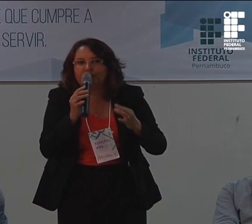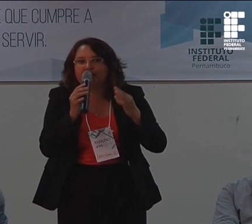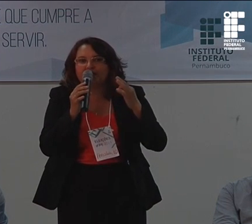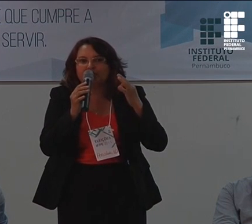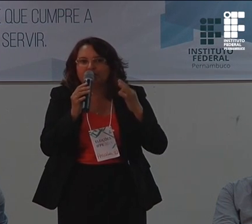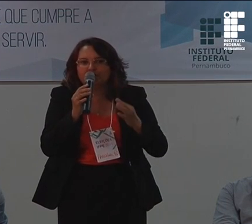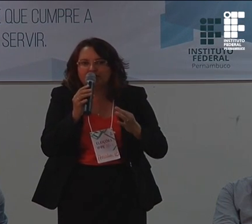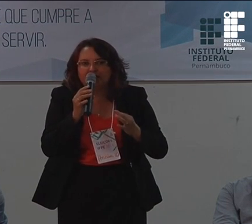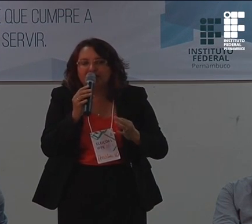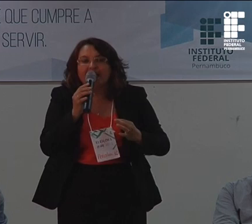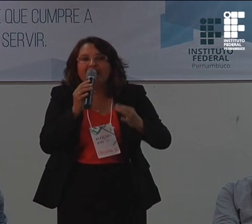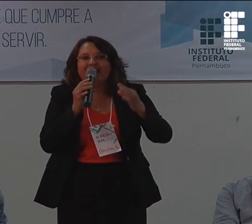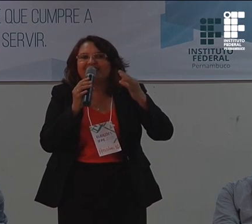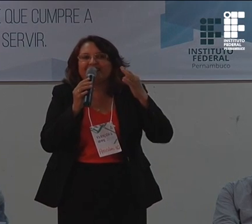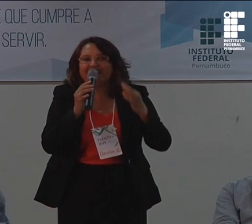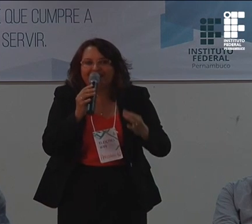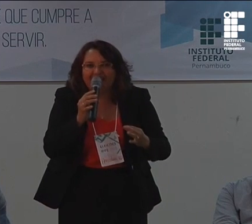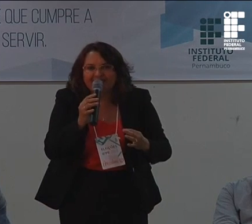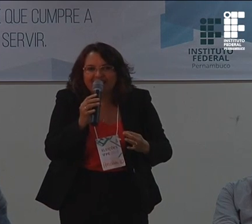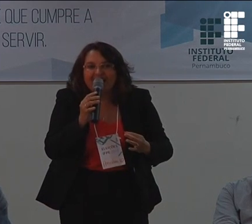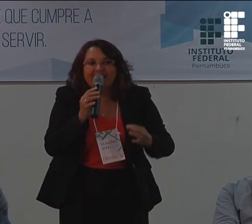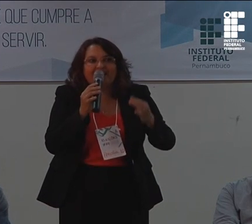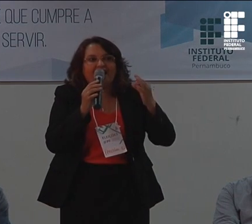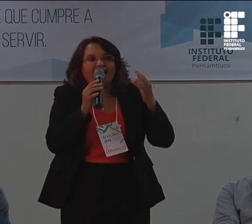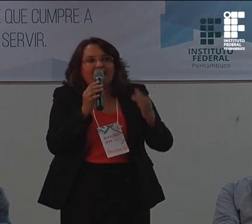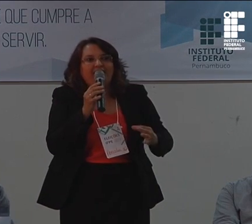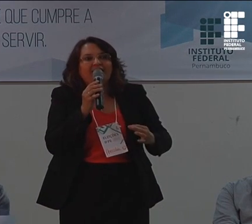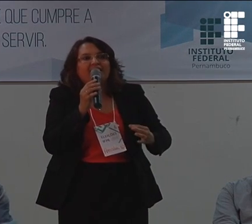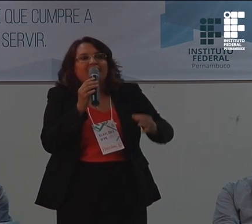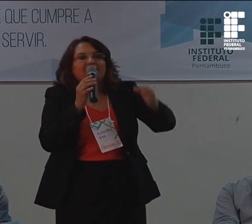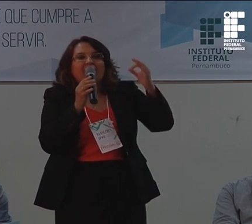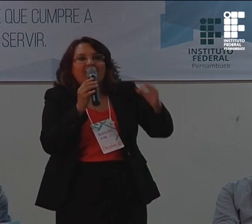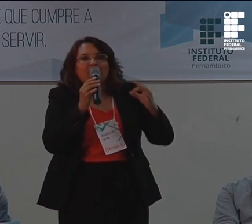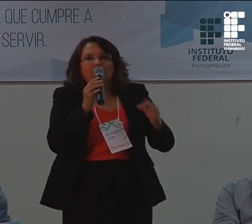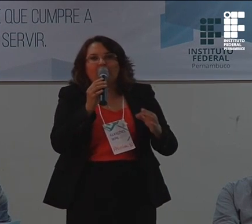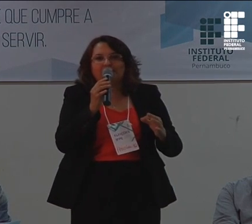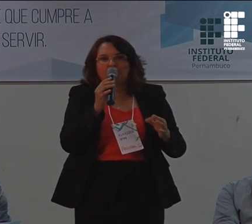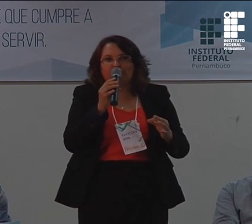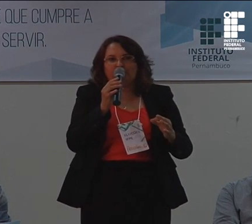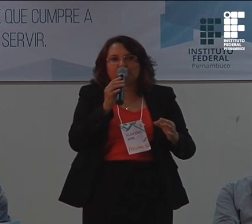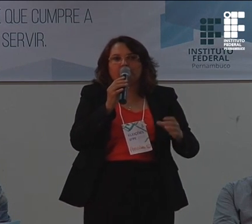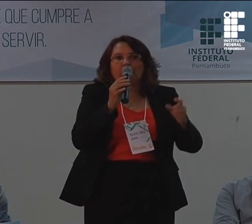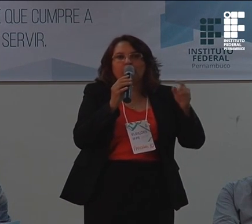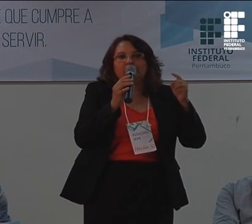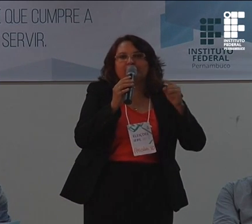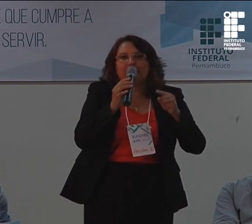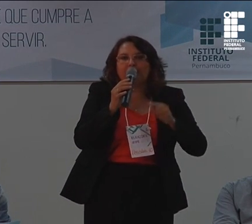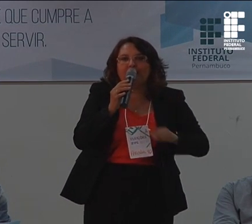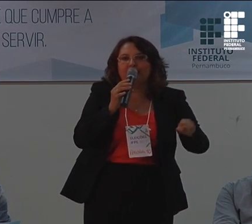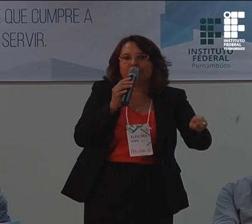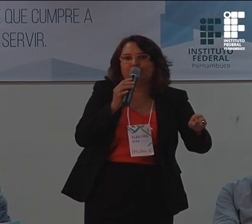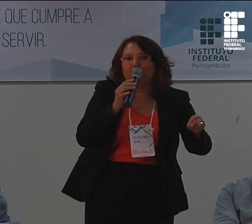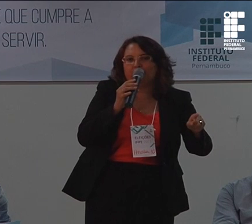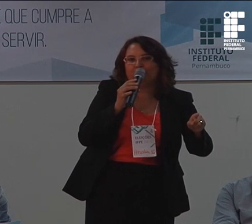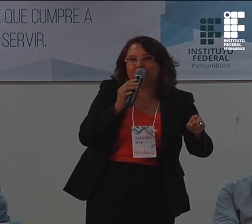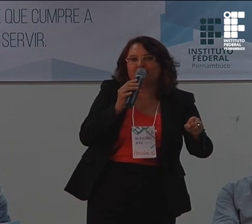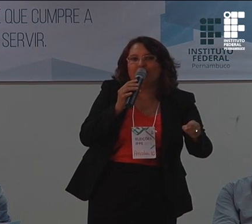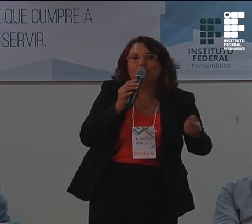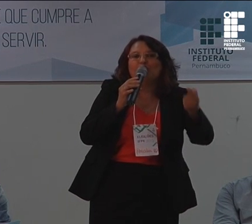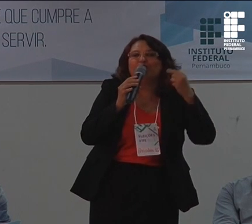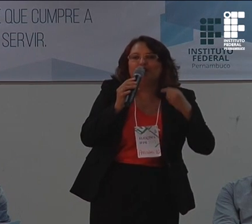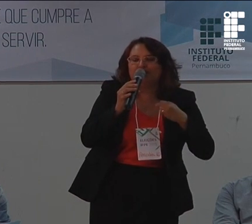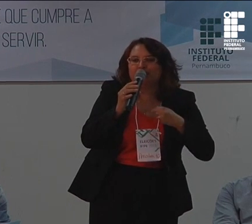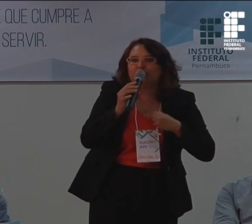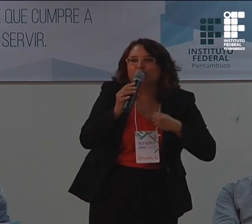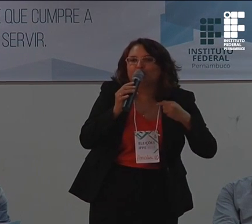no rosto de cada um de vocês é a certeza que além da educação profissional e dos saberes de uma